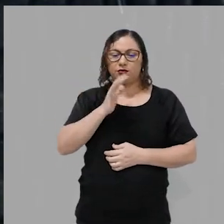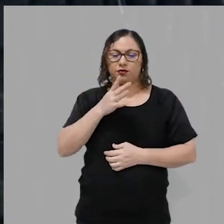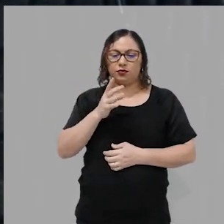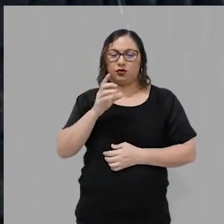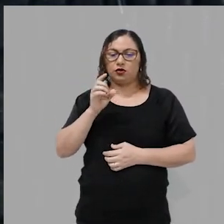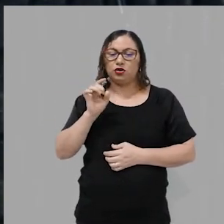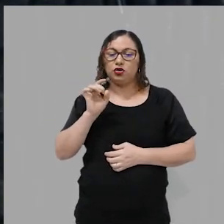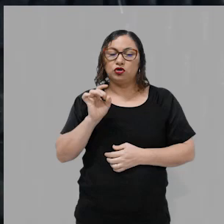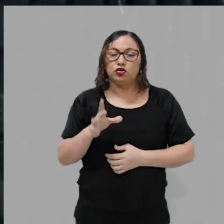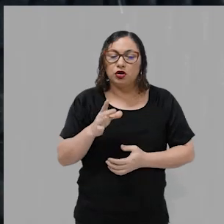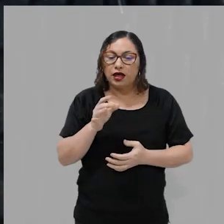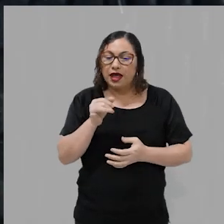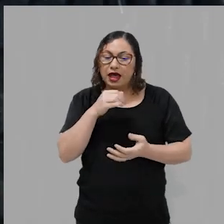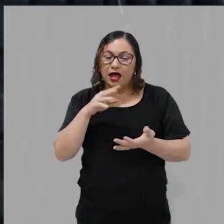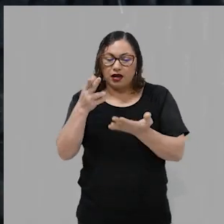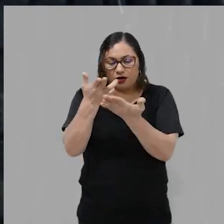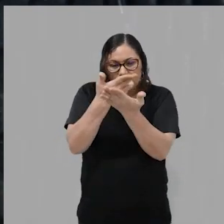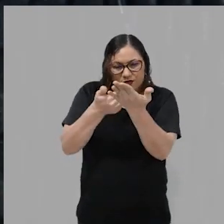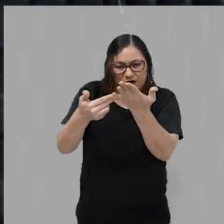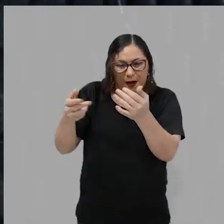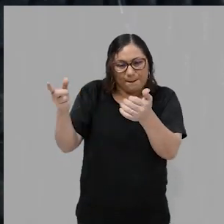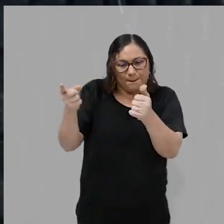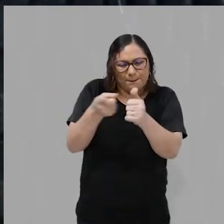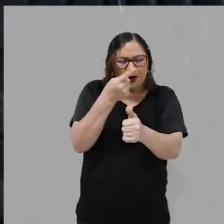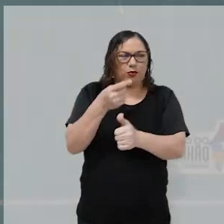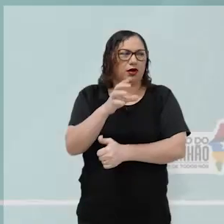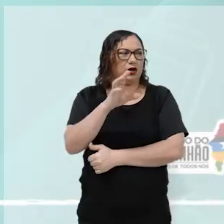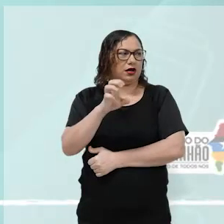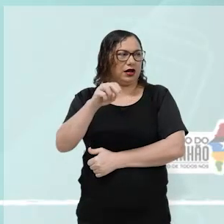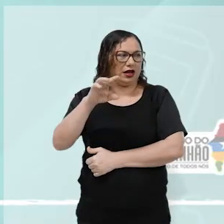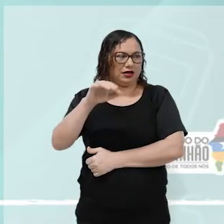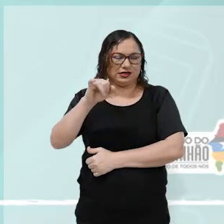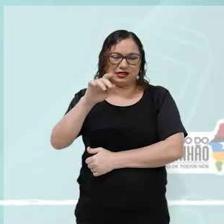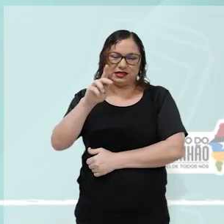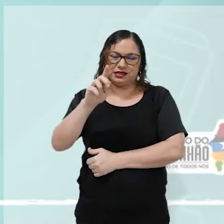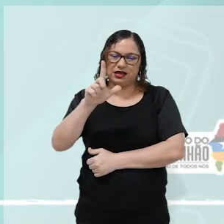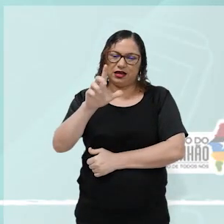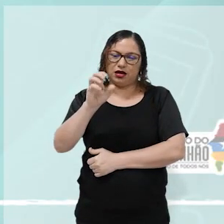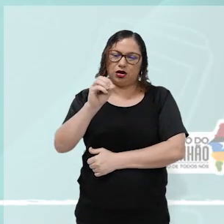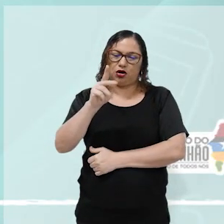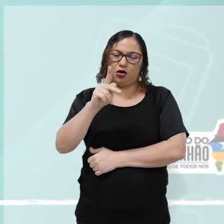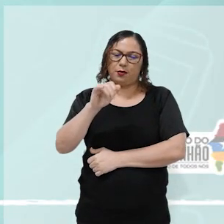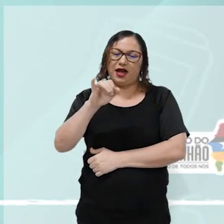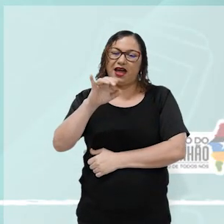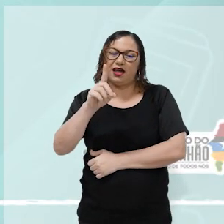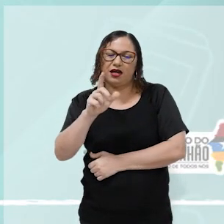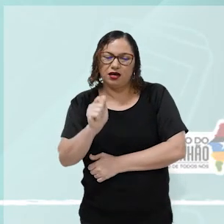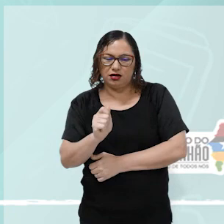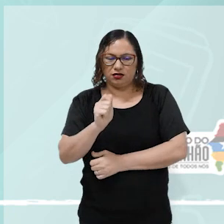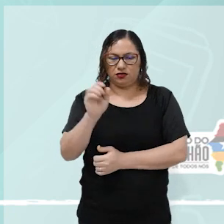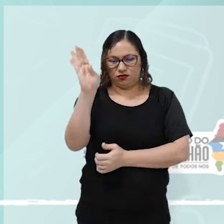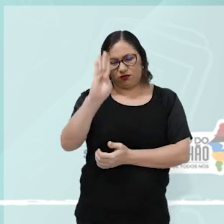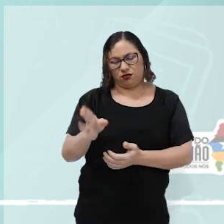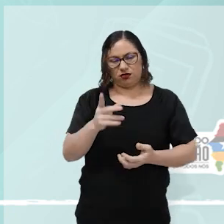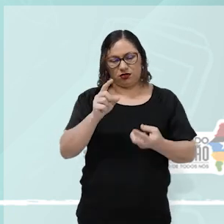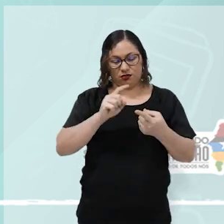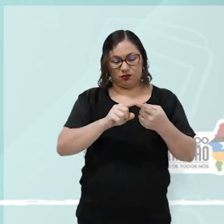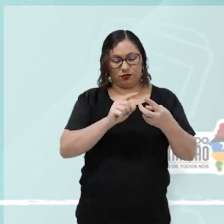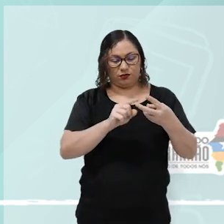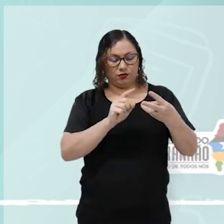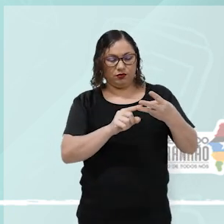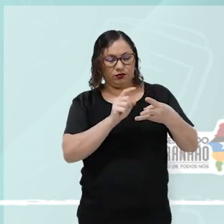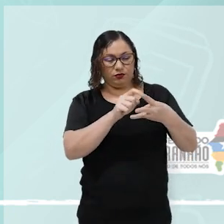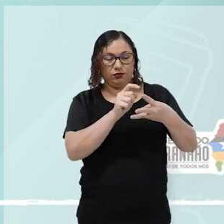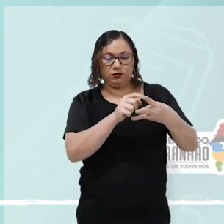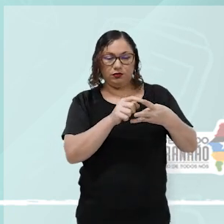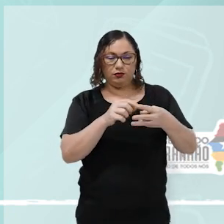ilustrador da primeira enciclopédia do Brasil. Todos os desenhos de aquarela dele foram divididos em 3 volumes. Um que fala sobre